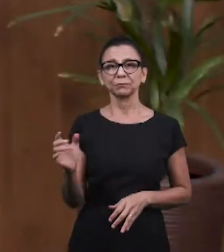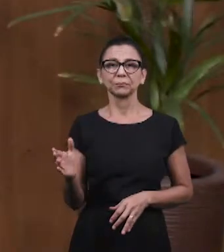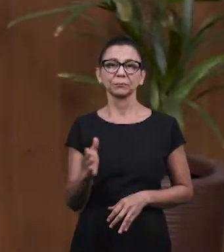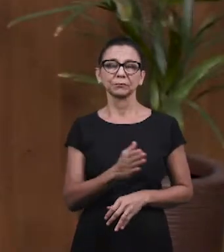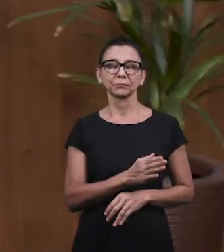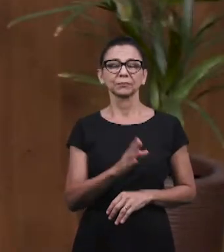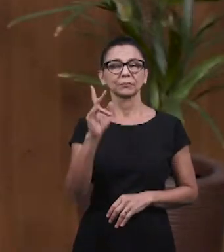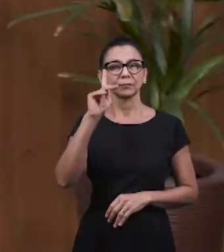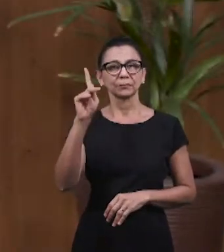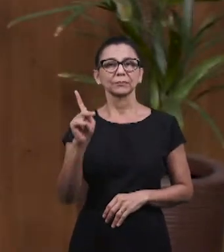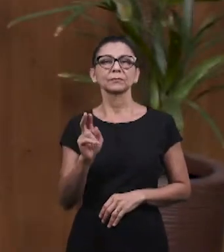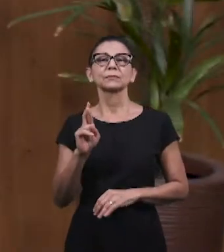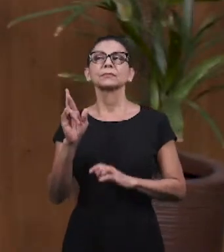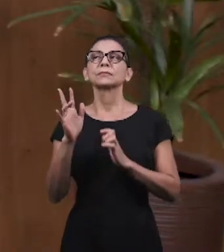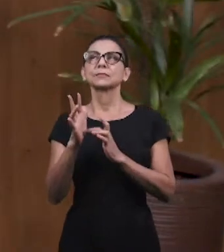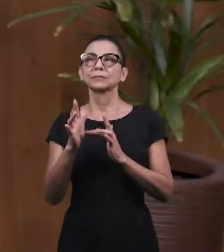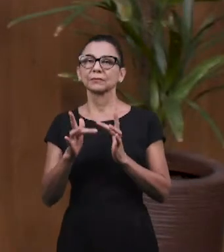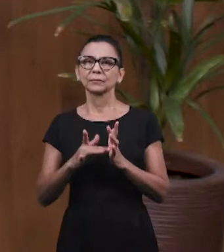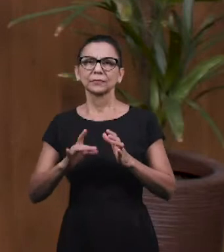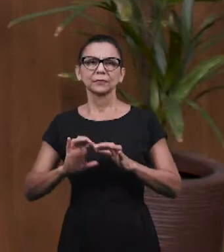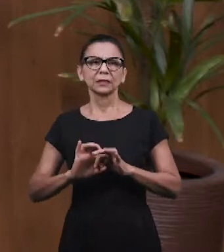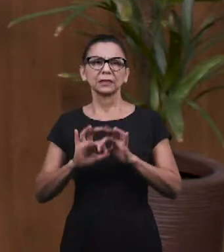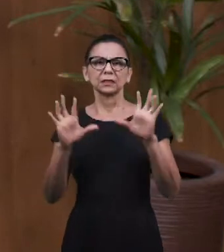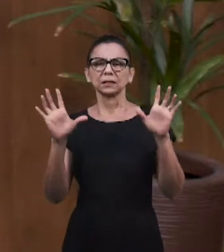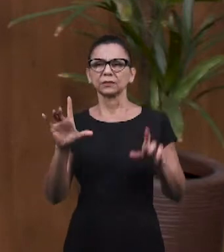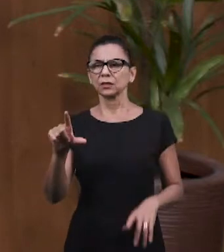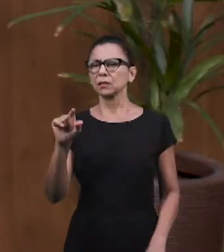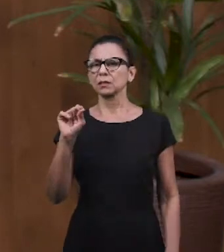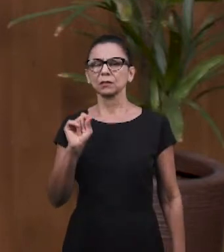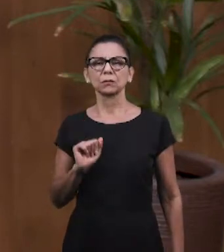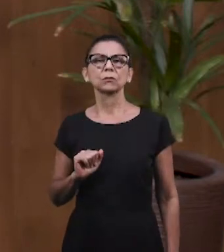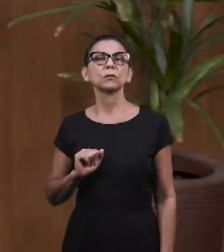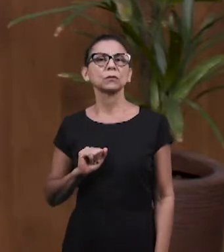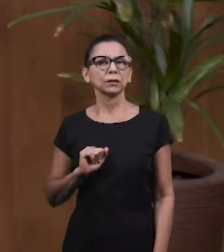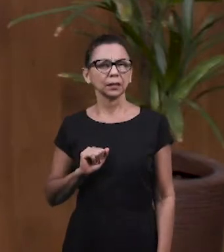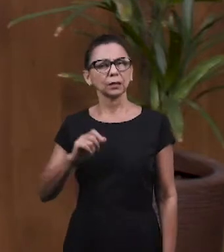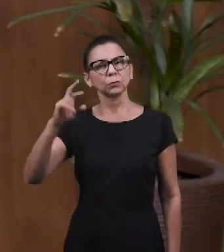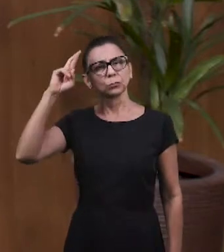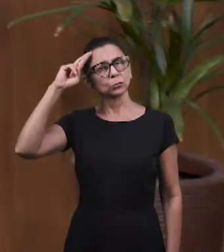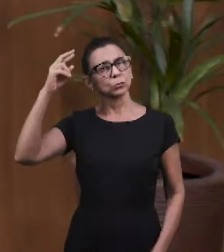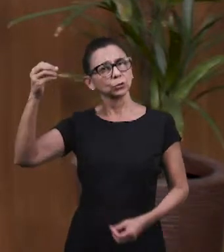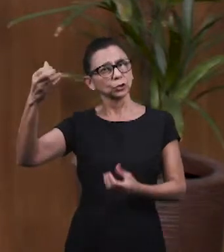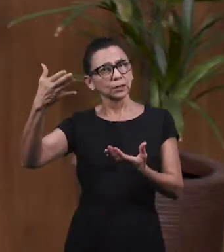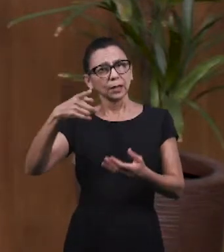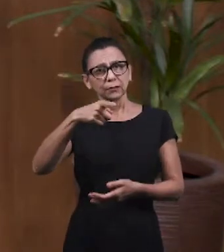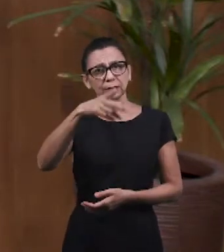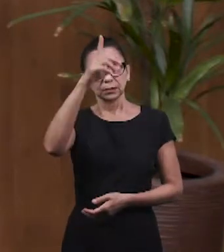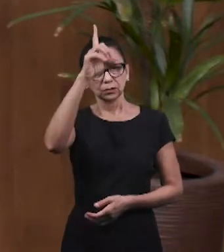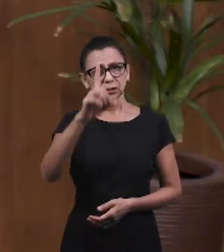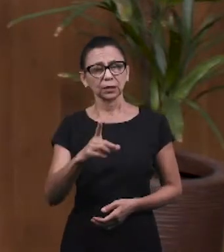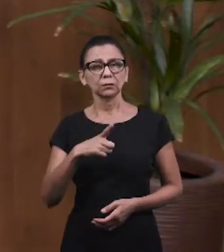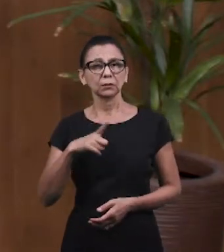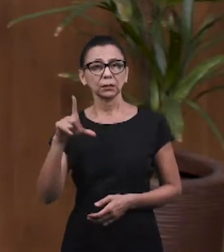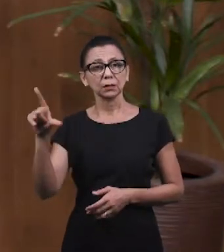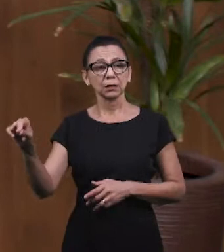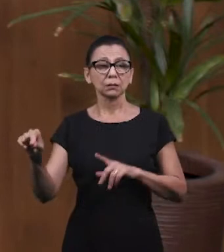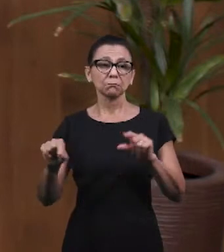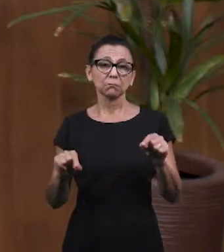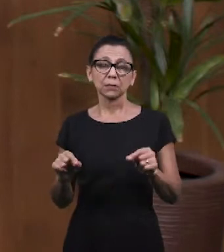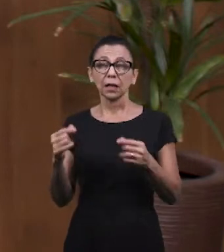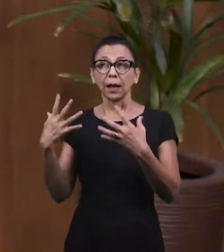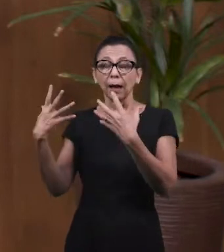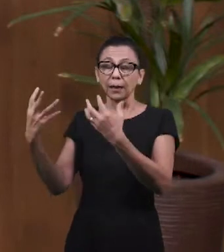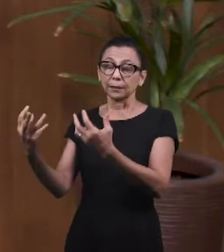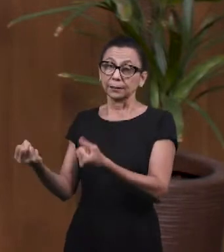paz do Senhor Jesus. É isso mesmo, o livre-arbítrio é o direito que é dado por Deus ao homem para ele aceitar